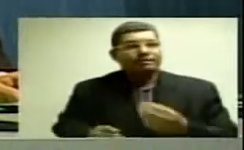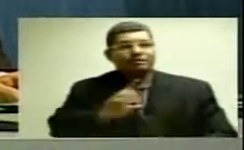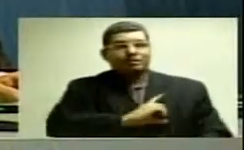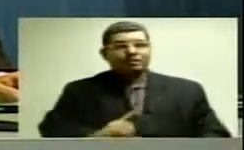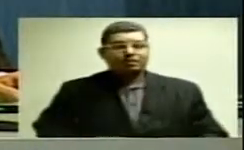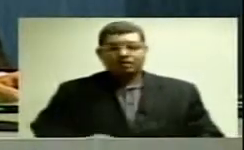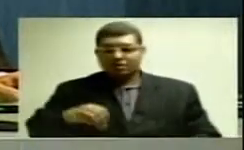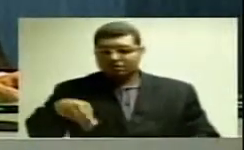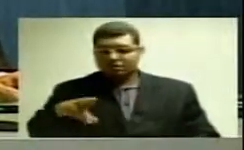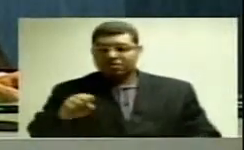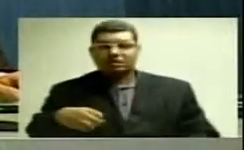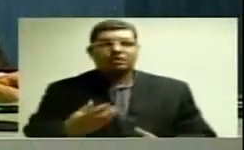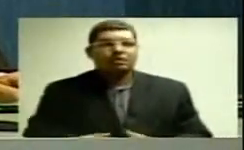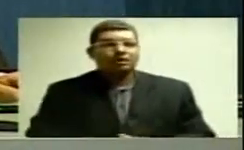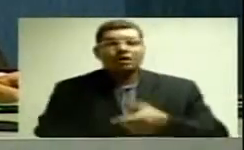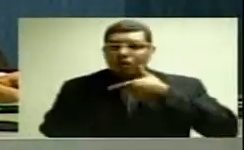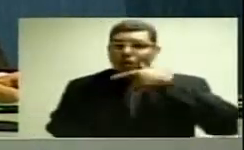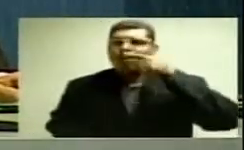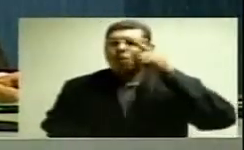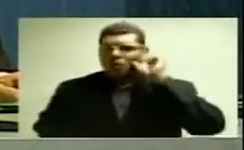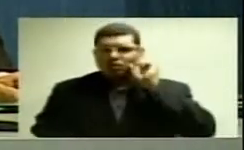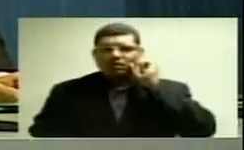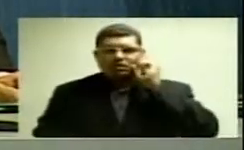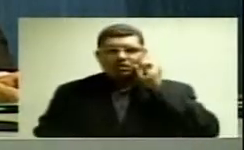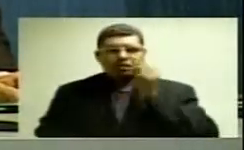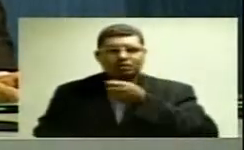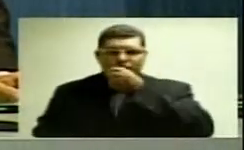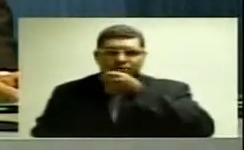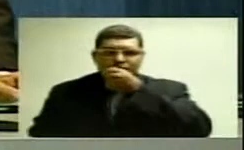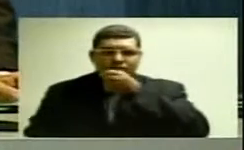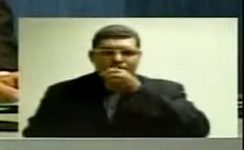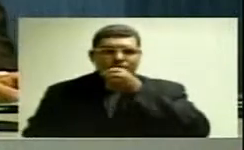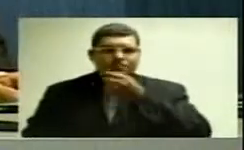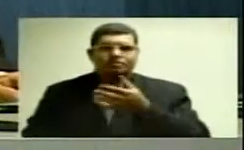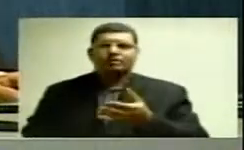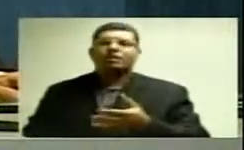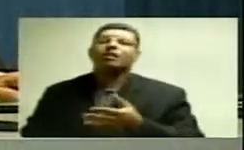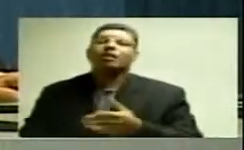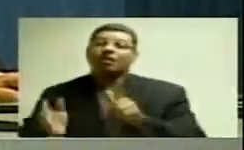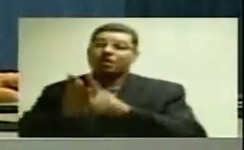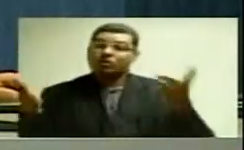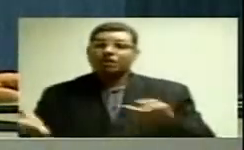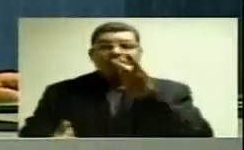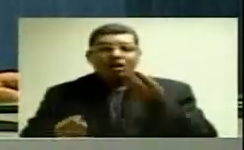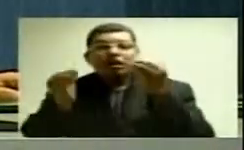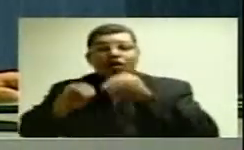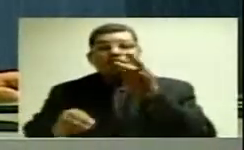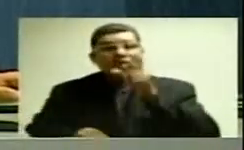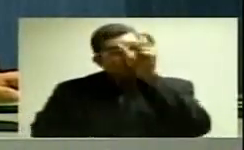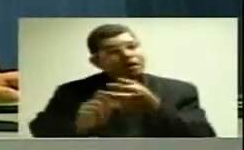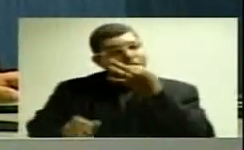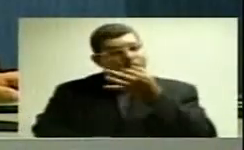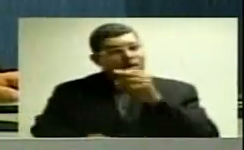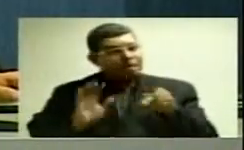Deputado Marcelo Ramos, ontem mesmo, em entrevista ao jornal A Crítica, eu coloquei a minha